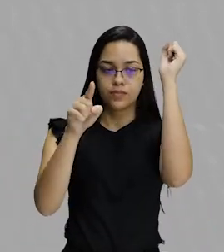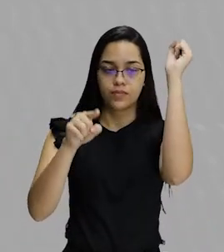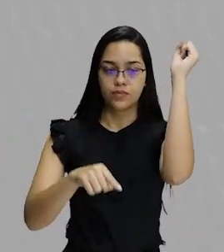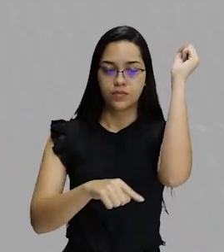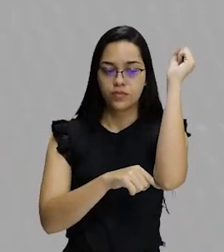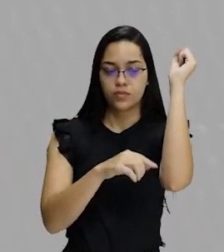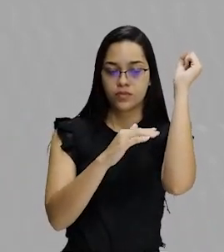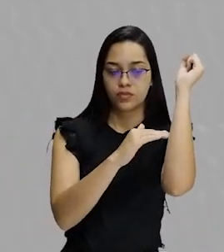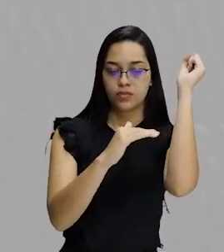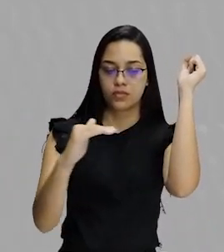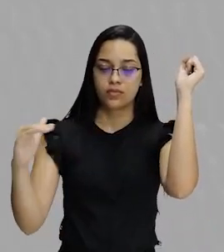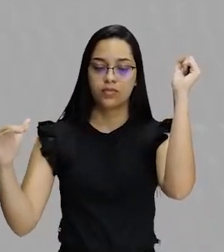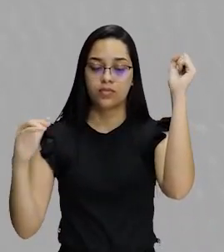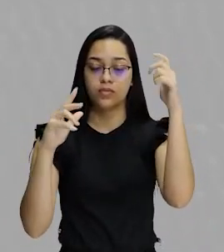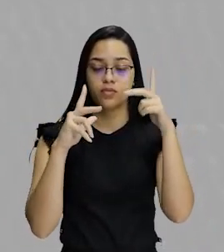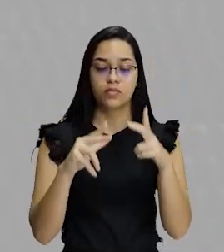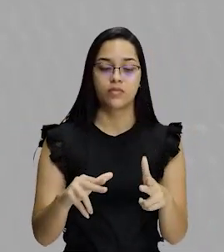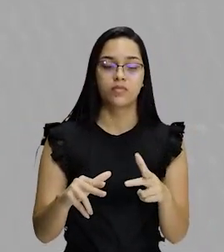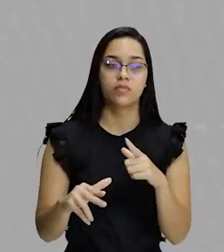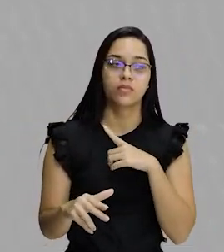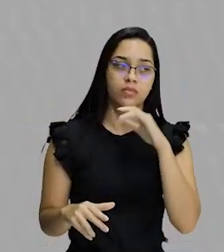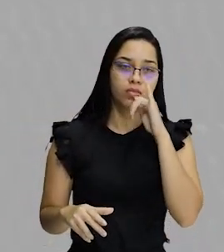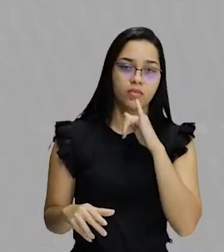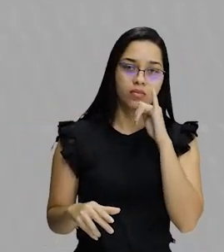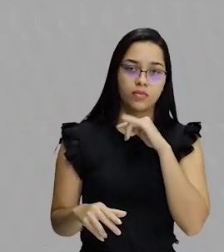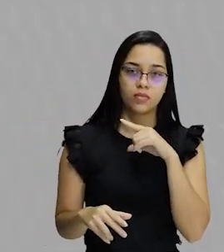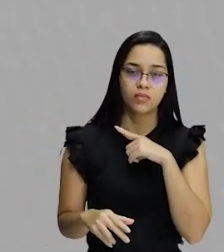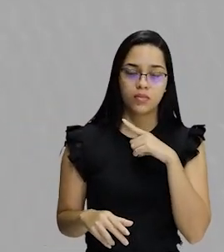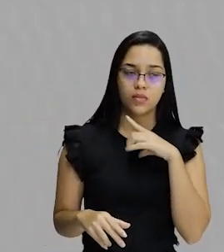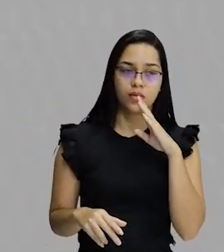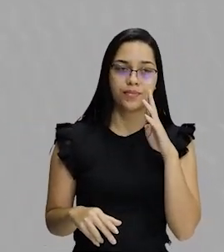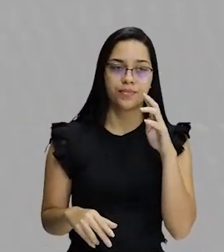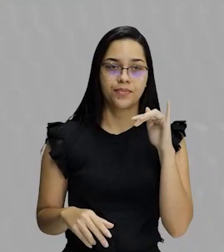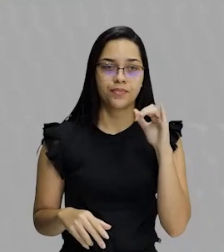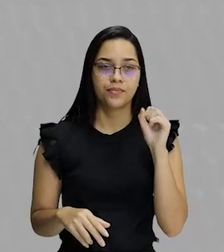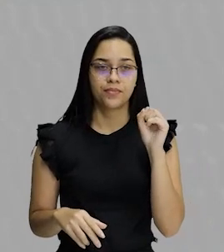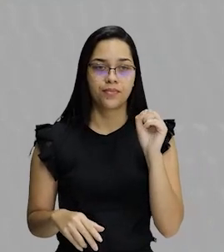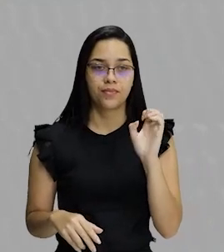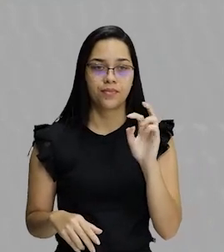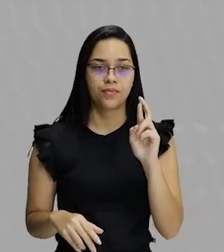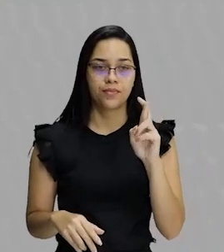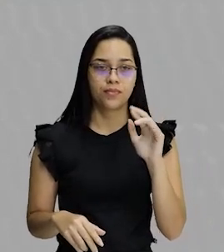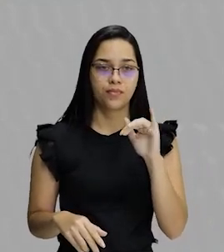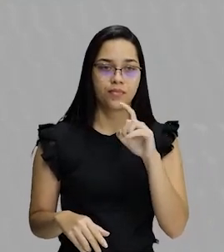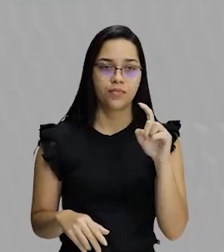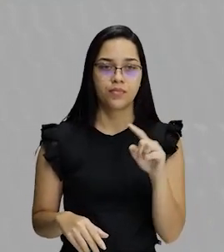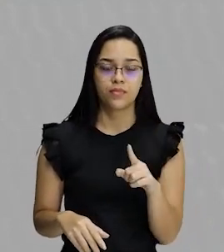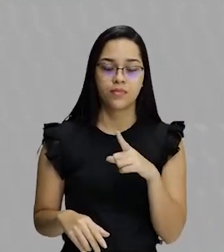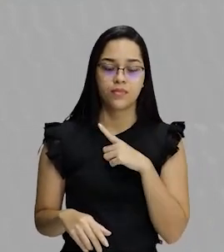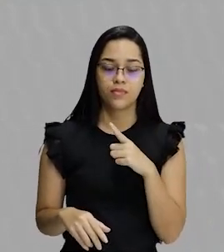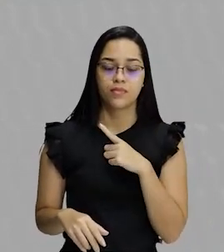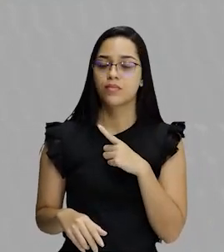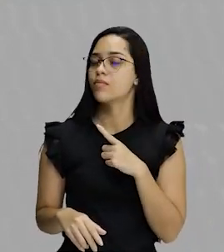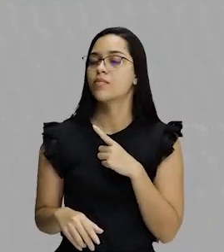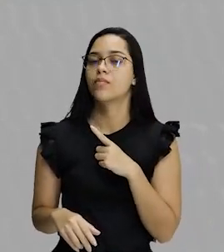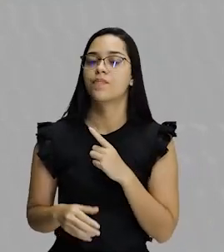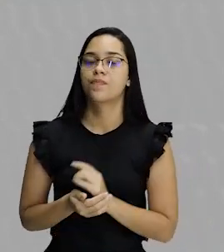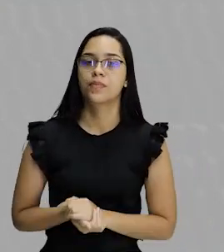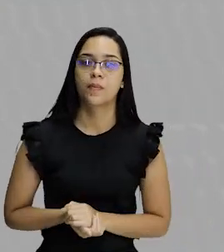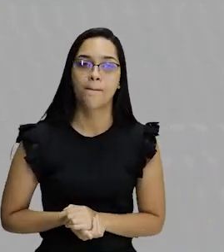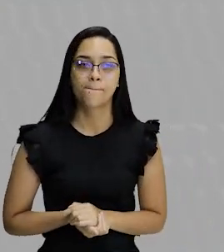partes iguais. Então aqui, por exemplo, eu tenho essa bissetriz, é uma reta que está dividindo aqui os quadrantes.